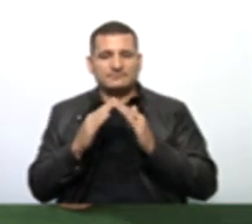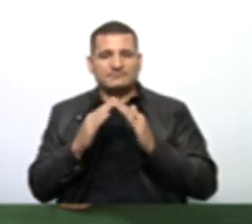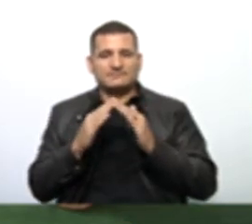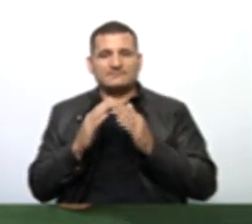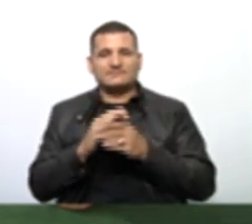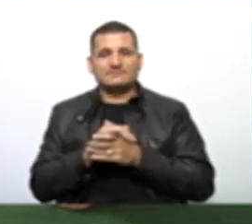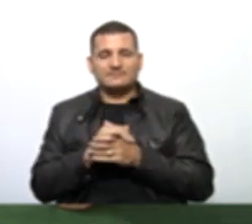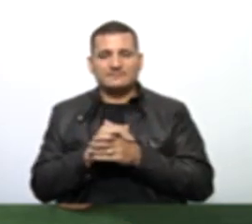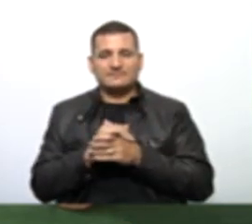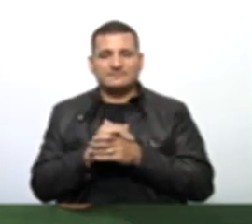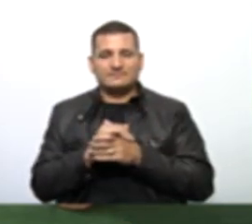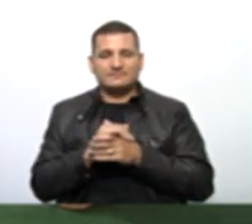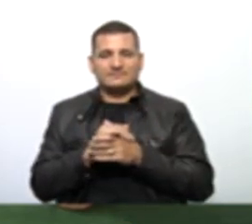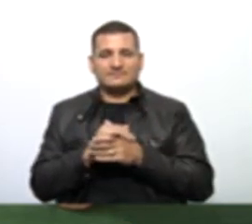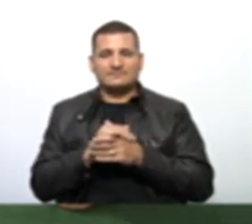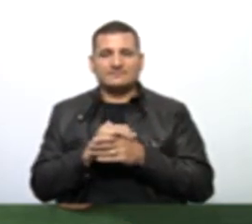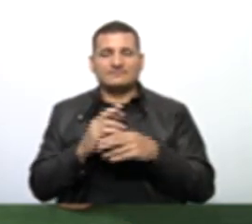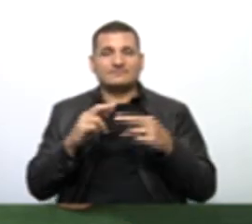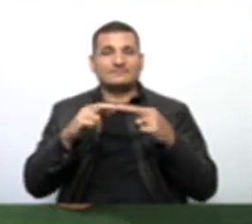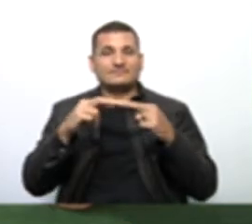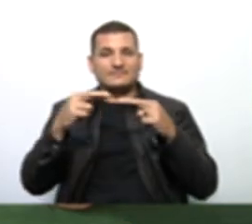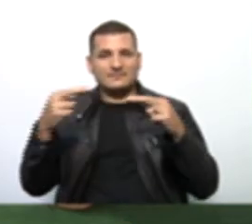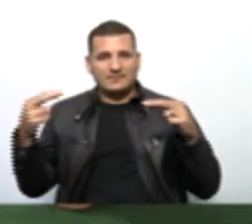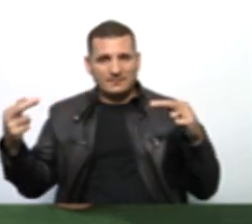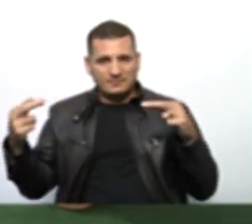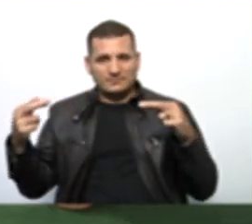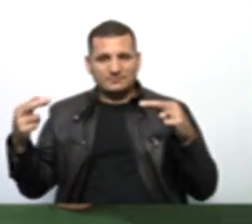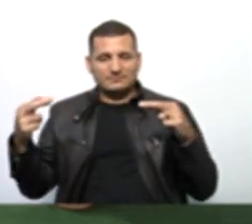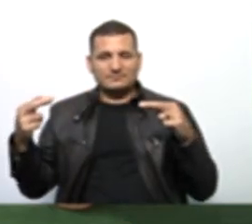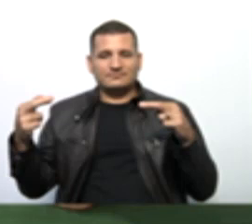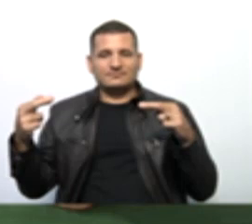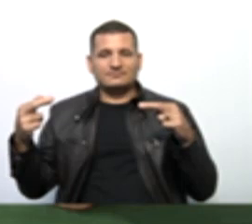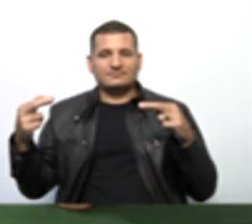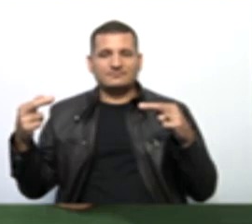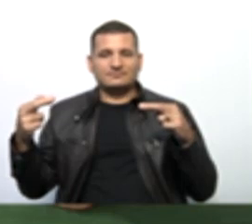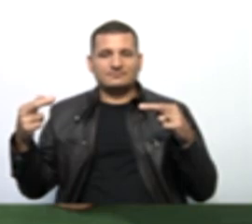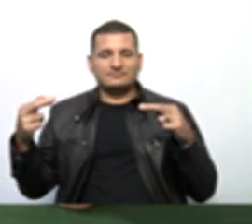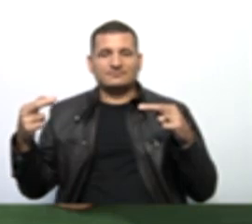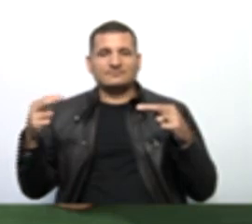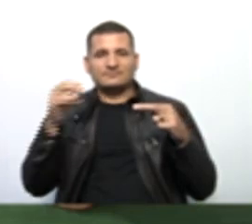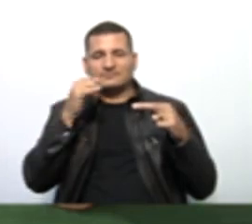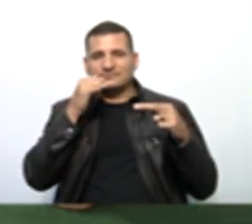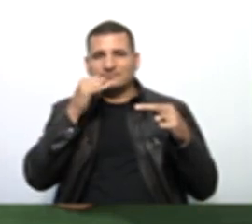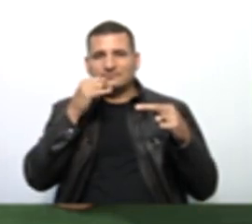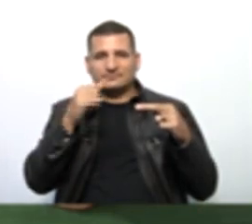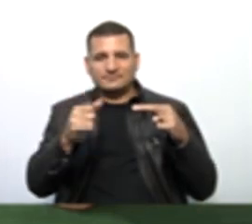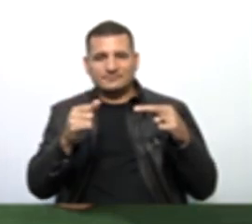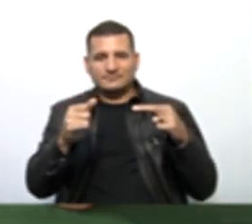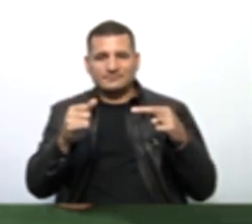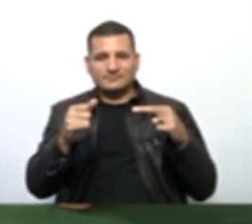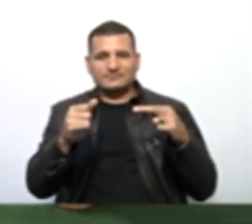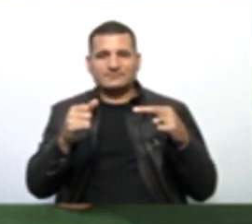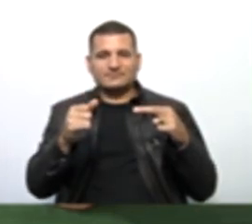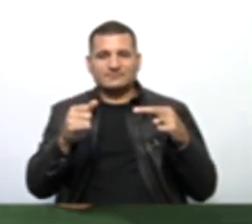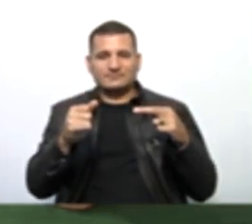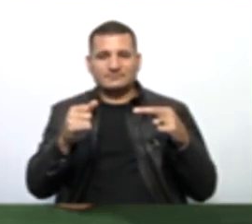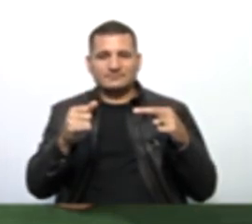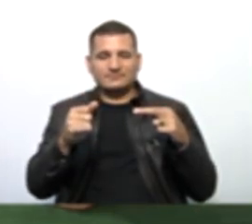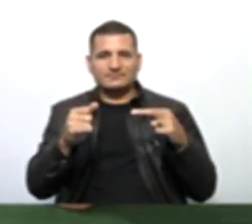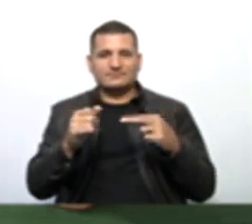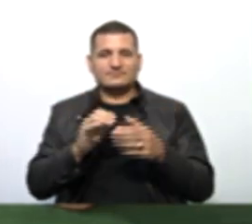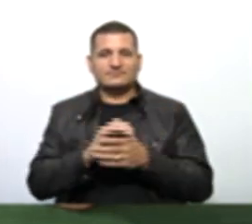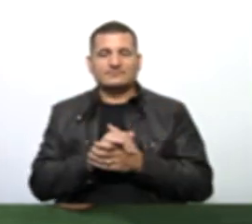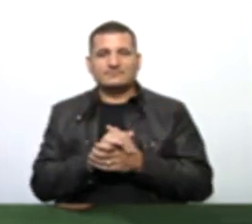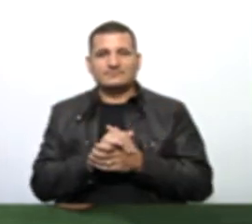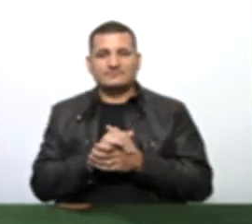o cabo que vem da companhia elétrica tal energia existem energizado o cabo coaxial não tem muita pressão